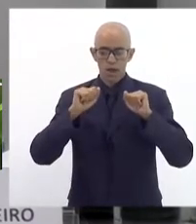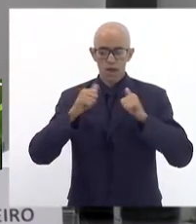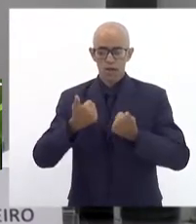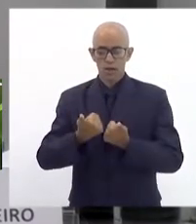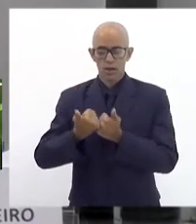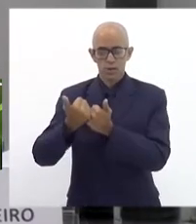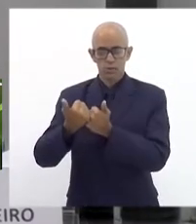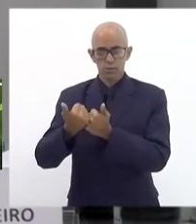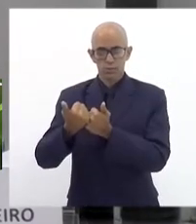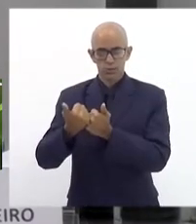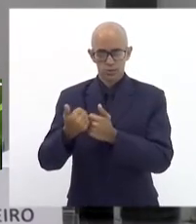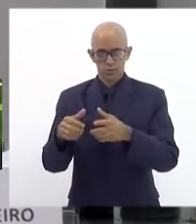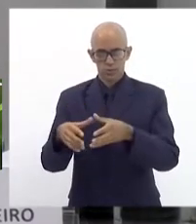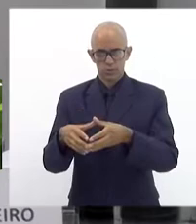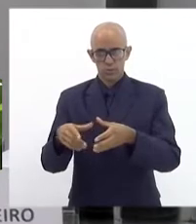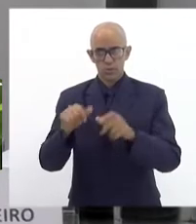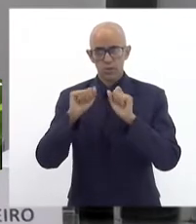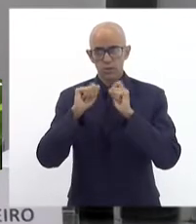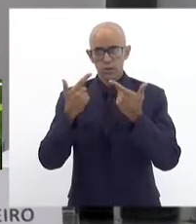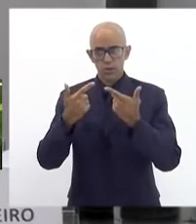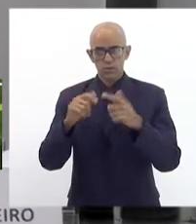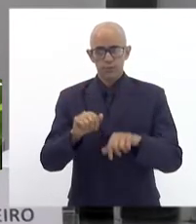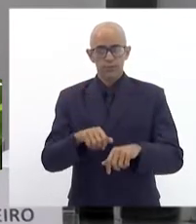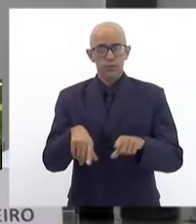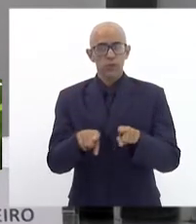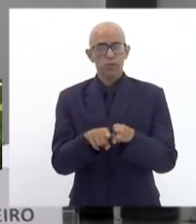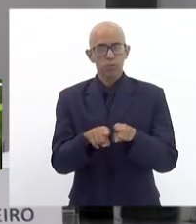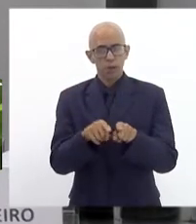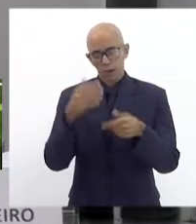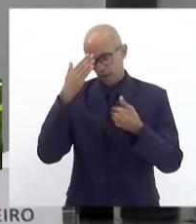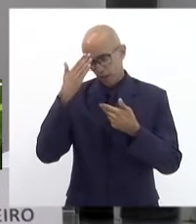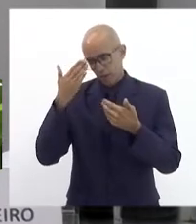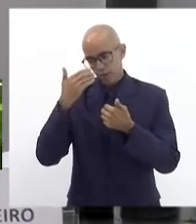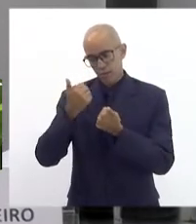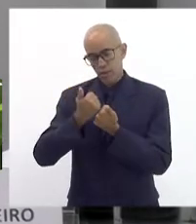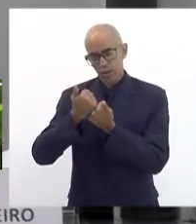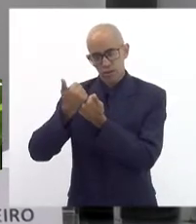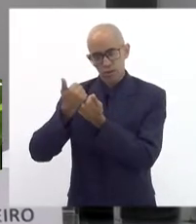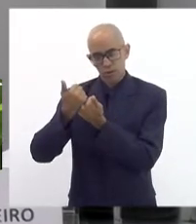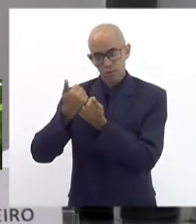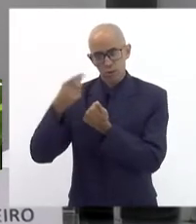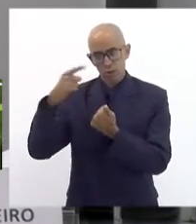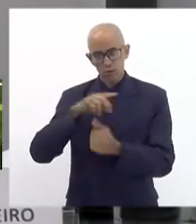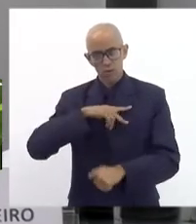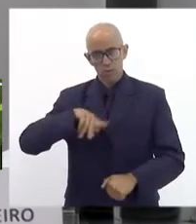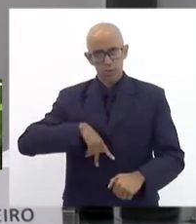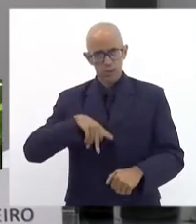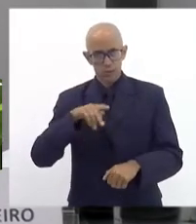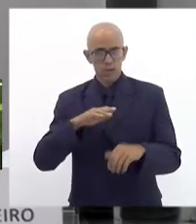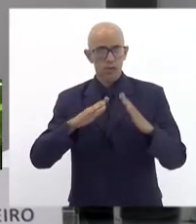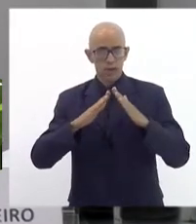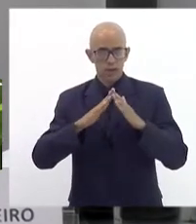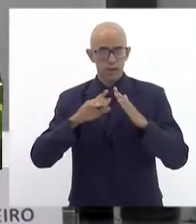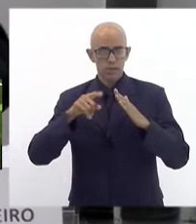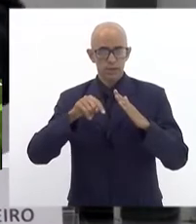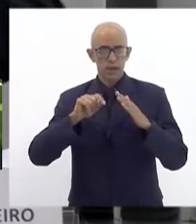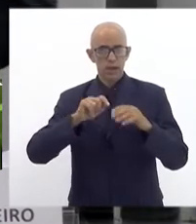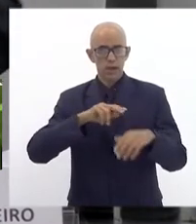destacar o apoio do presidente da Casa, deputado André Siciliano, que tem se mostrado muito sensível e muito